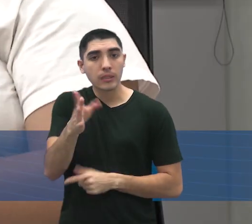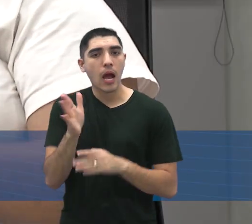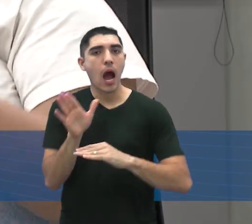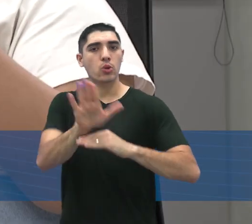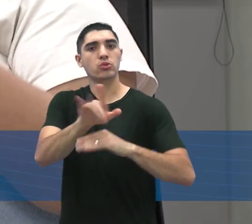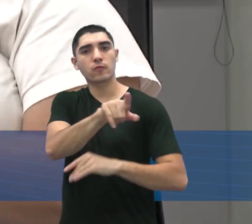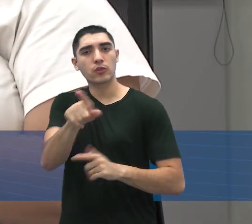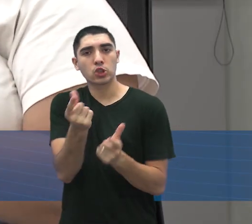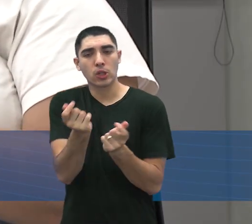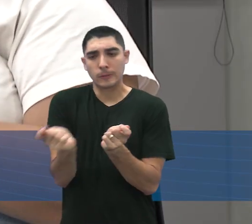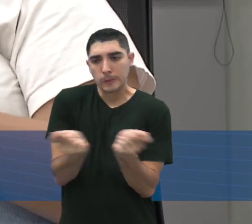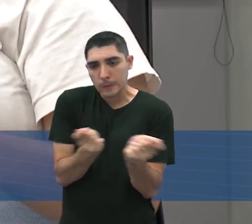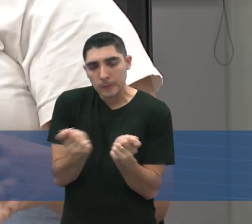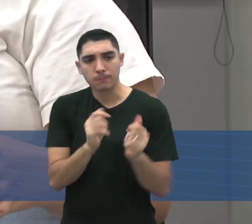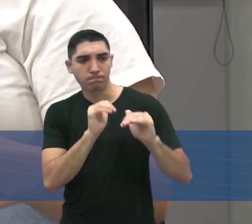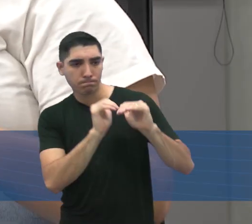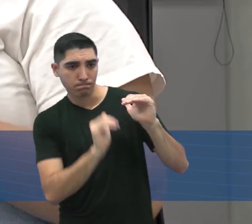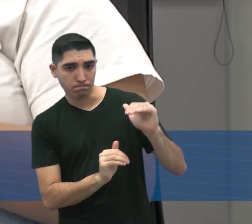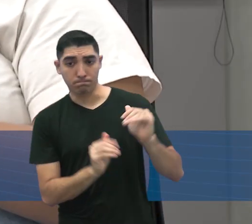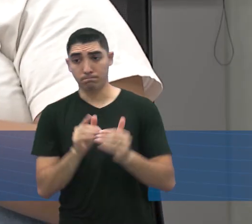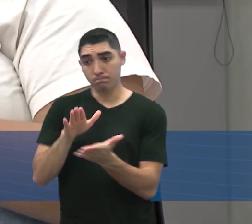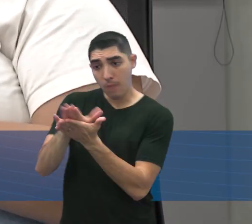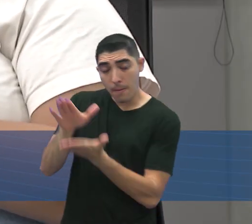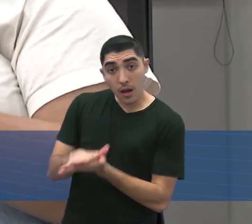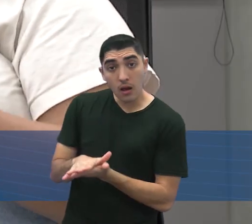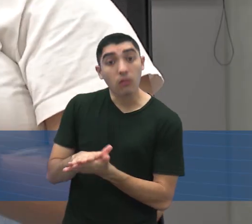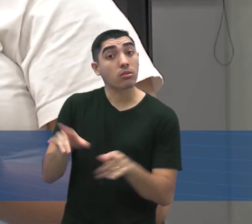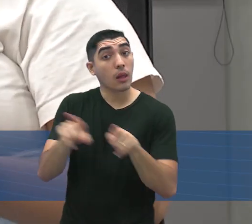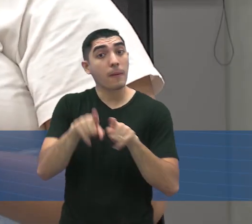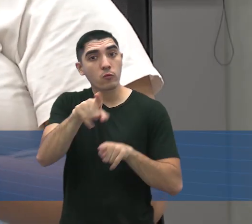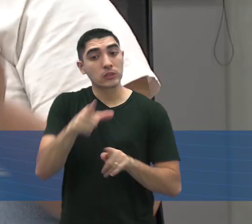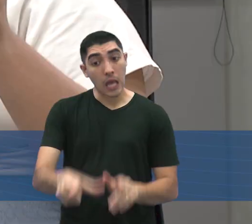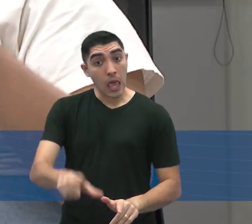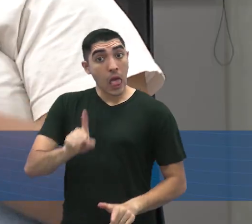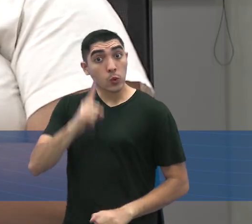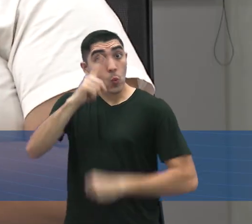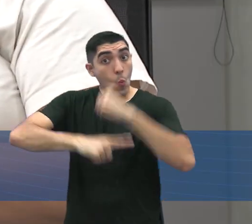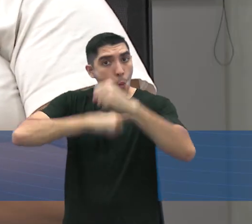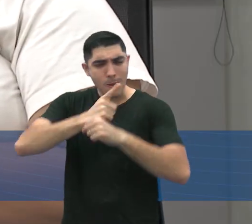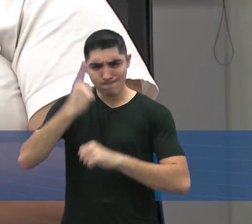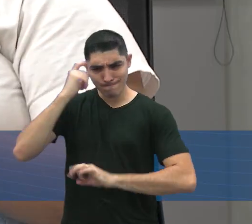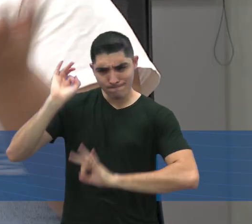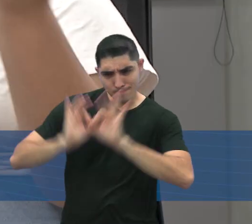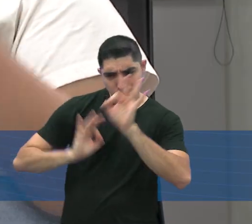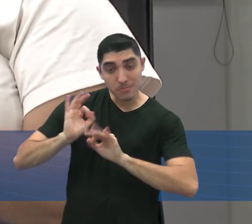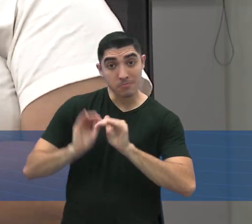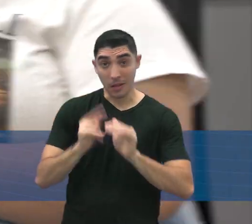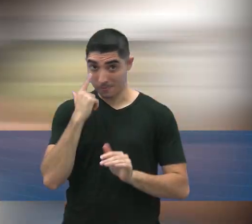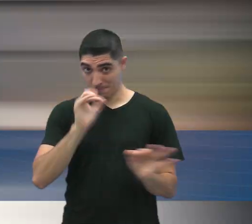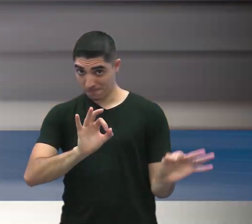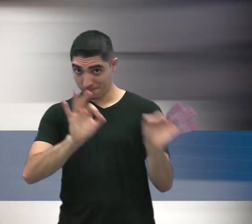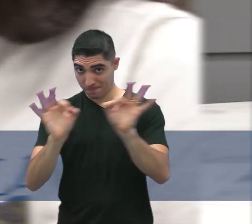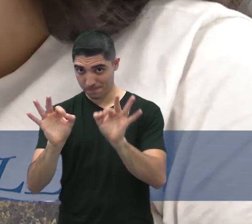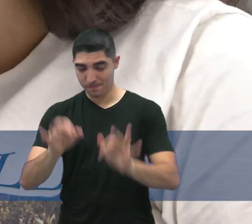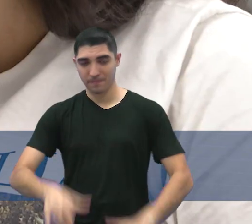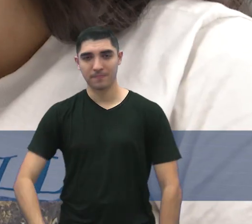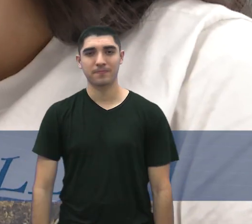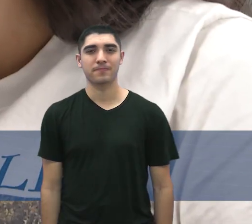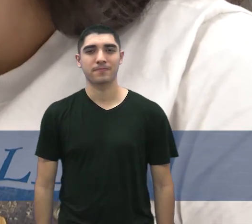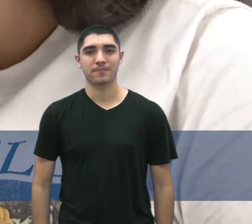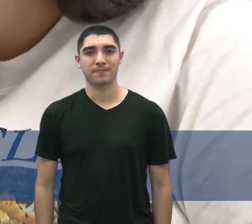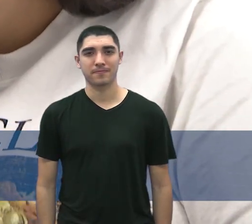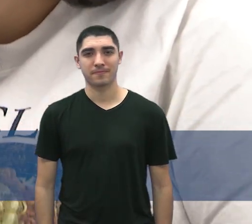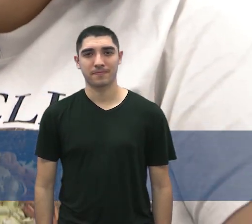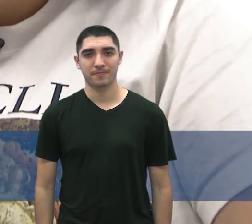seus lucros, despesas todo mês e até mesmo planejar o ano com isso? É isso que eu vou te mostrar, vem comigo!